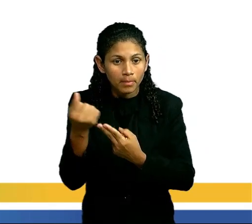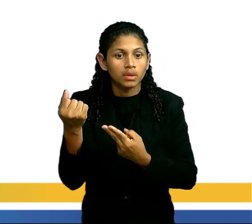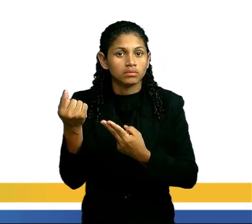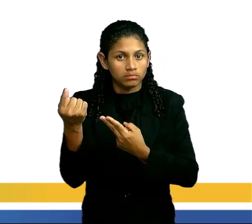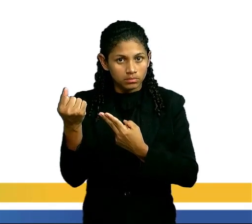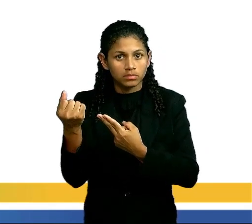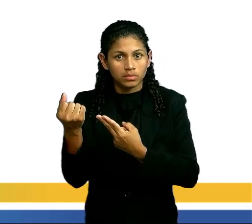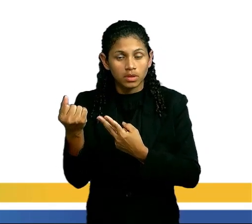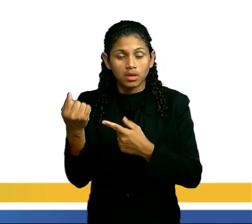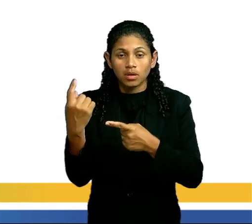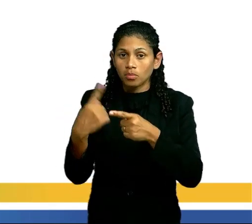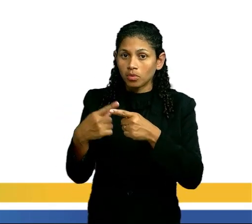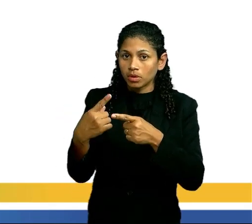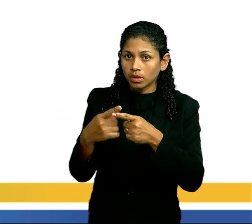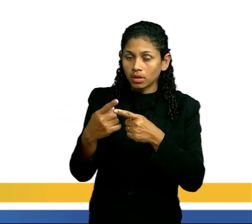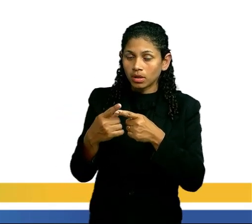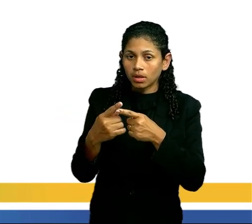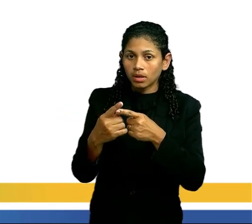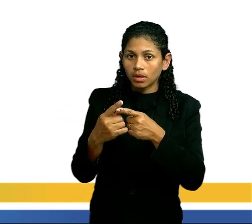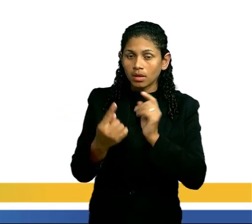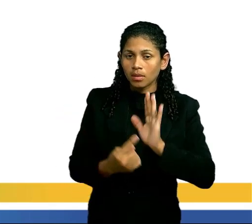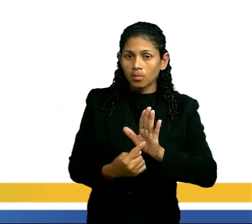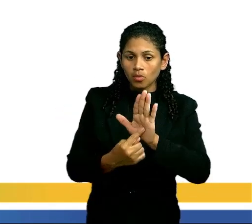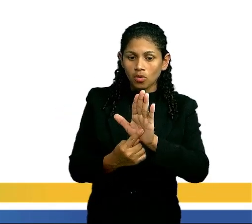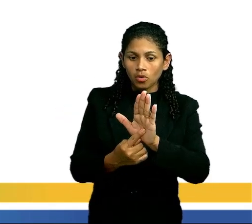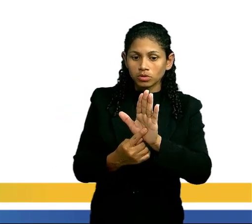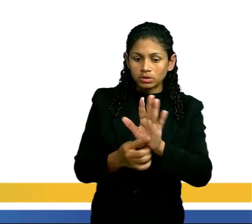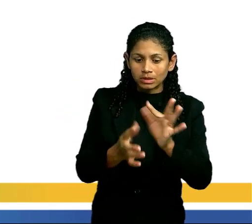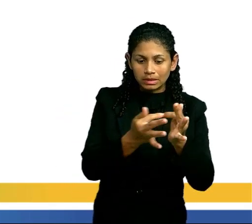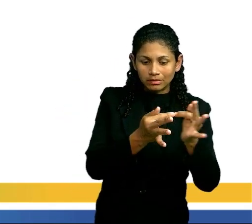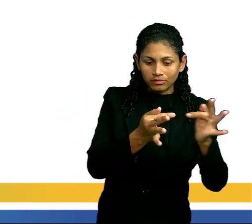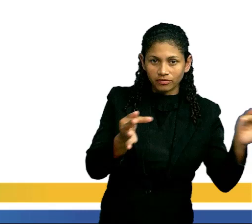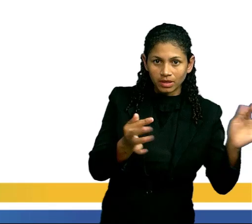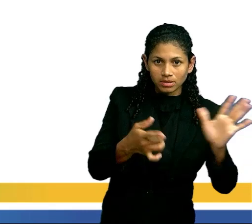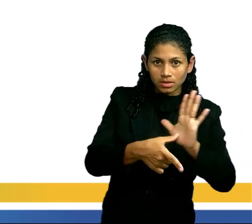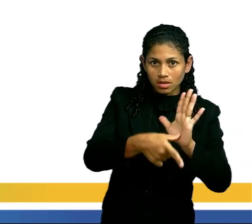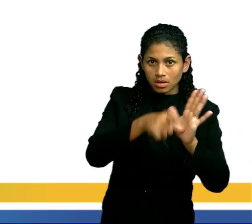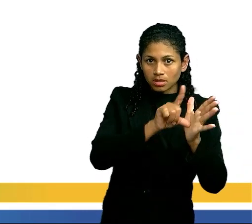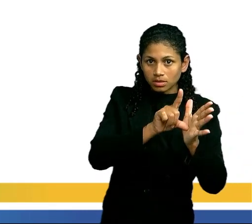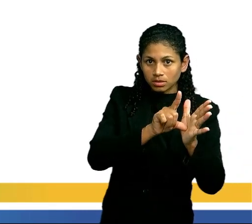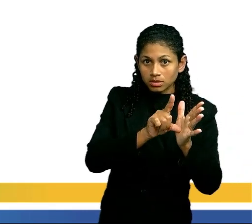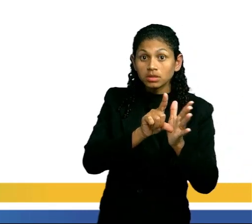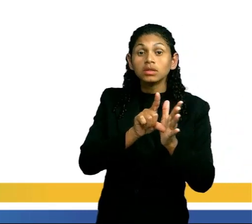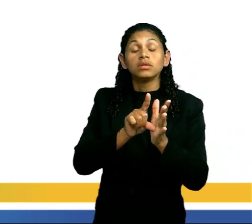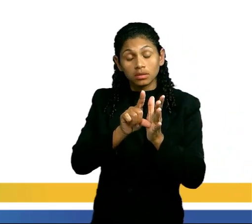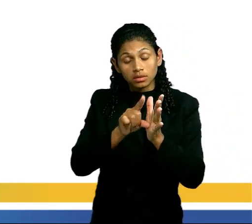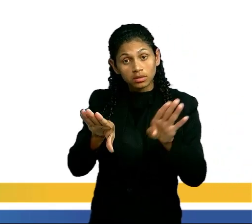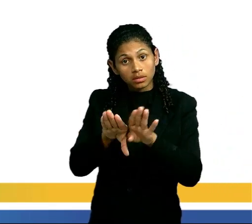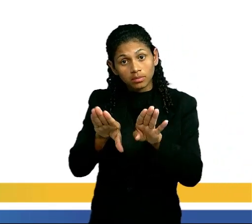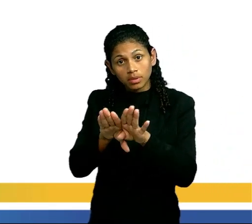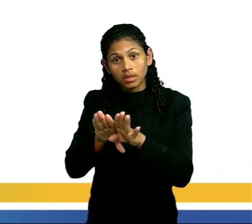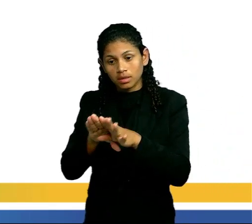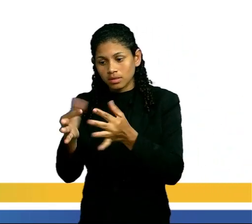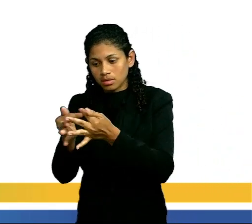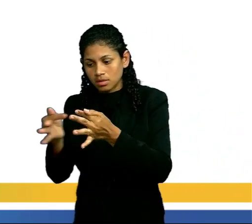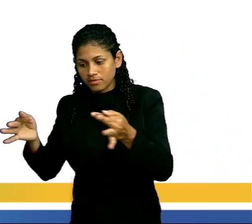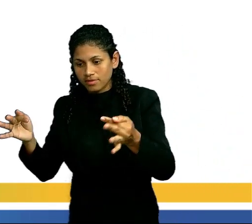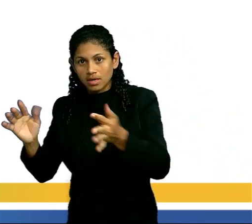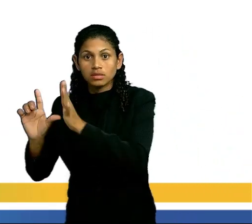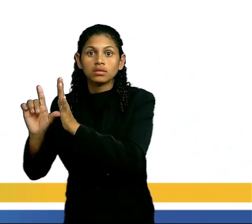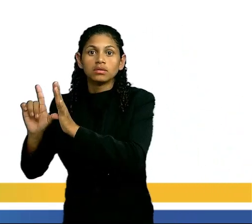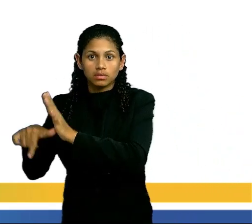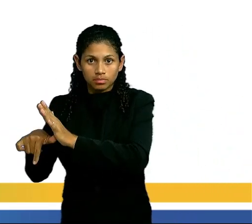na oração secundária. Então observe aí o exemplo que eu coloquei. Ou compro minha passagem para o Canadá agora,